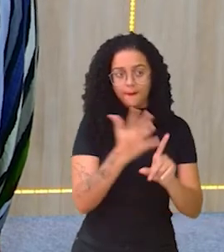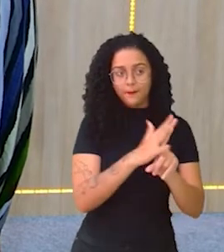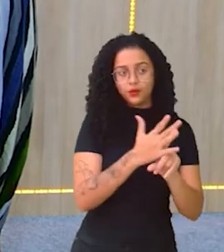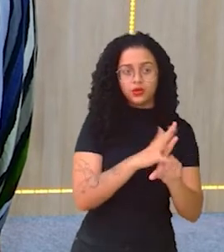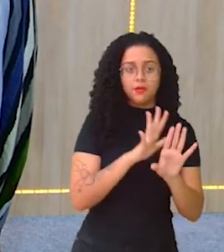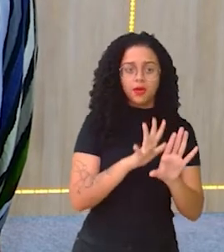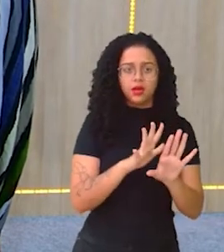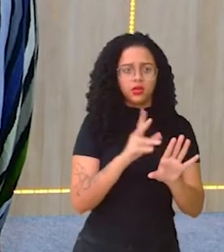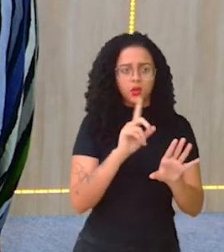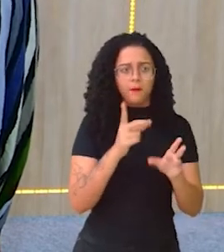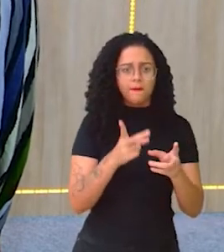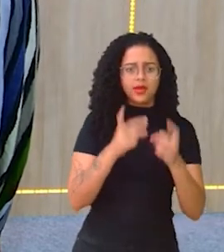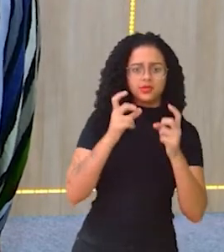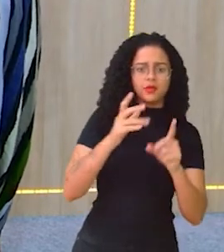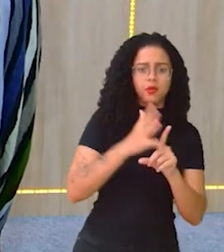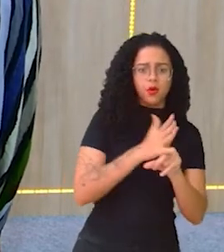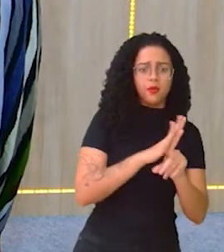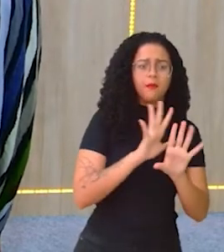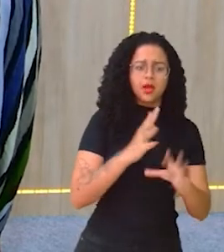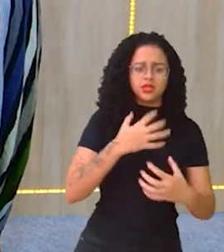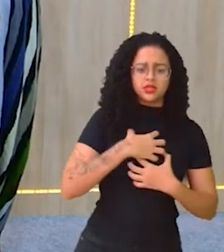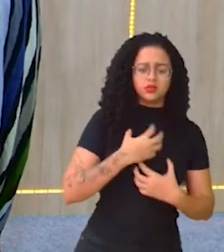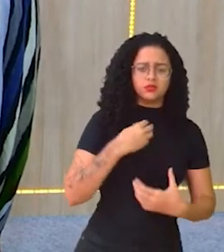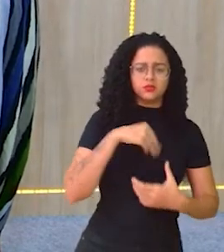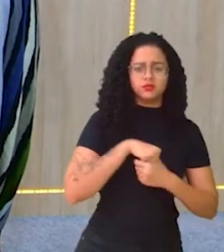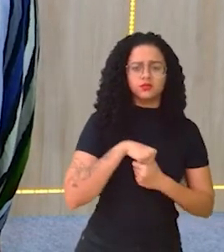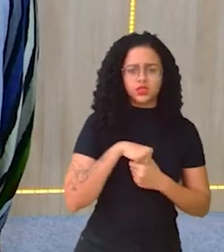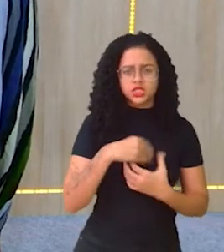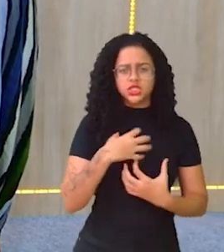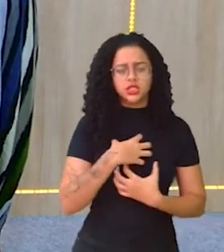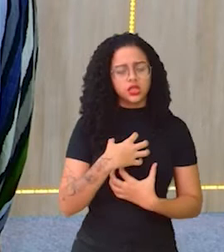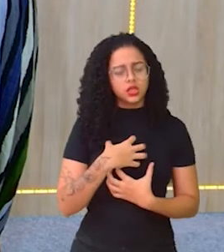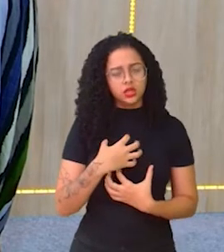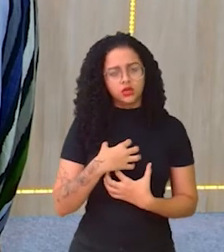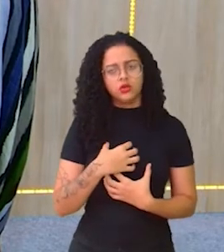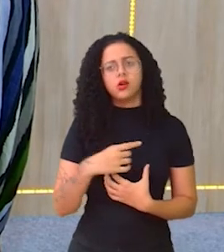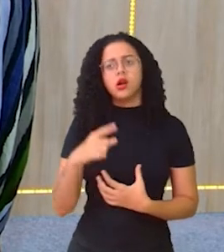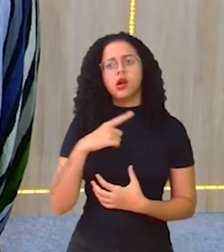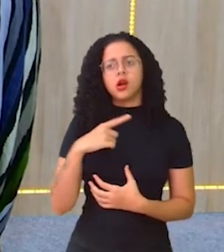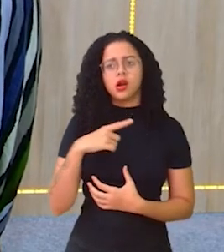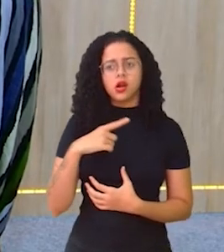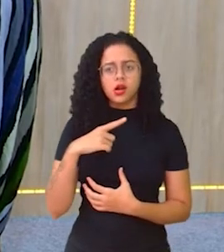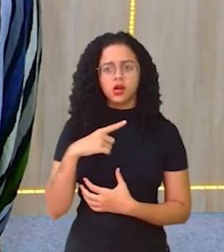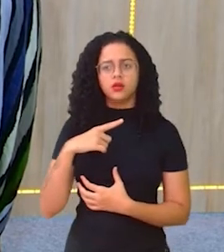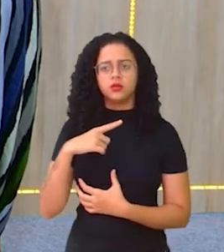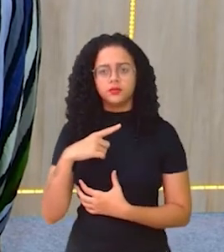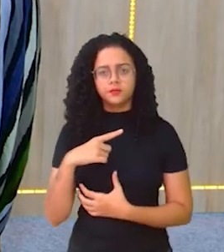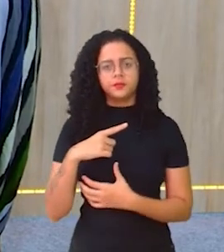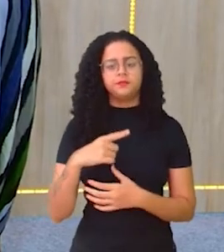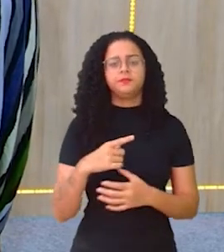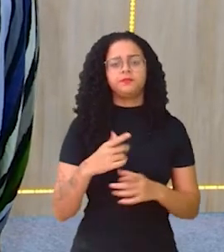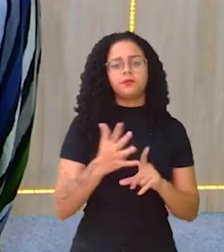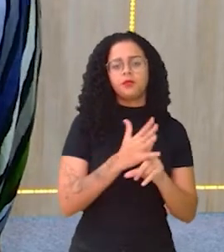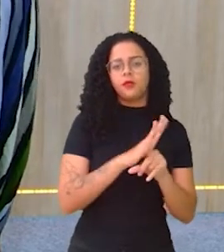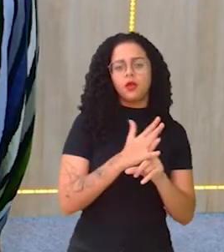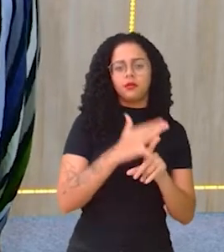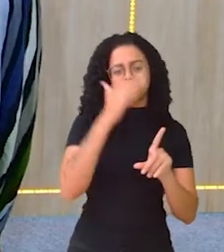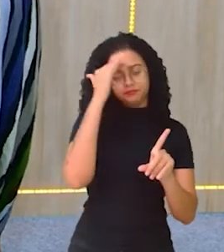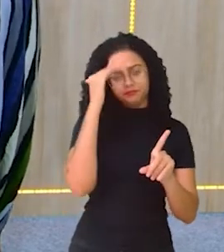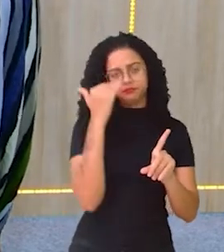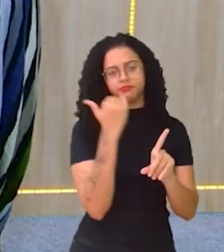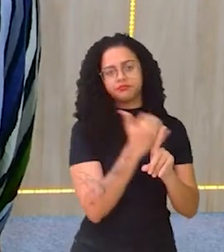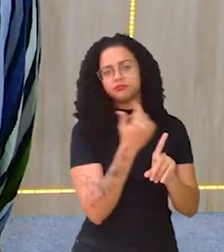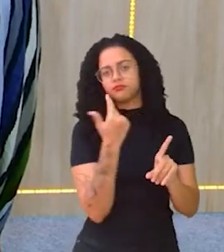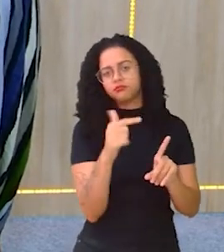aquilo como abuso. Mas ele sentiu nele, nos sentimentos dele, que ele tinha sido ultrajado, de que tinha sido desrespeitado